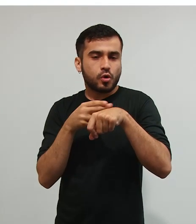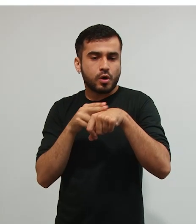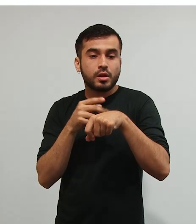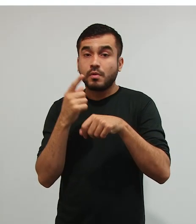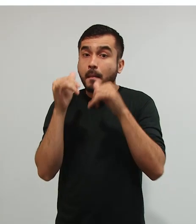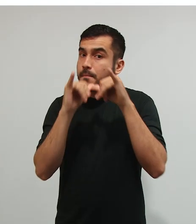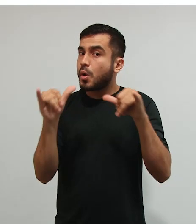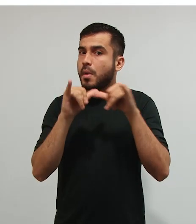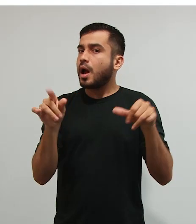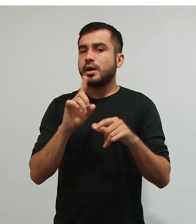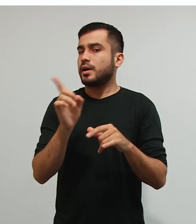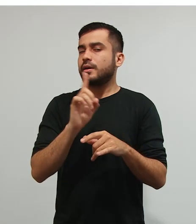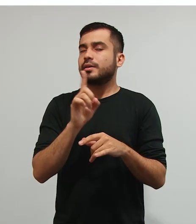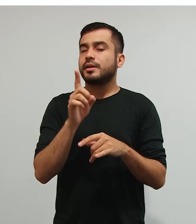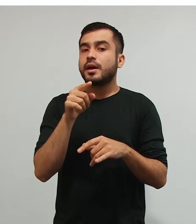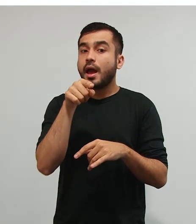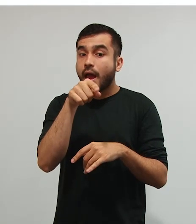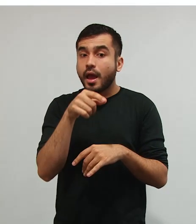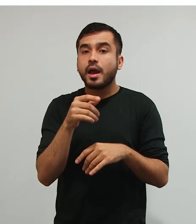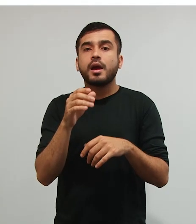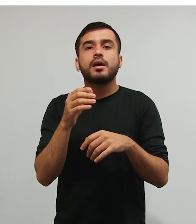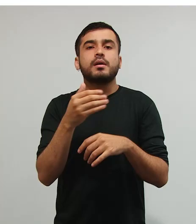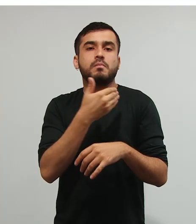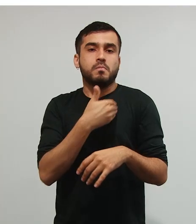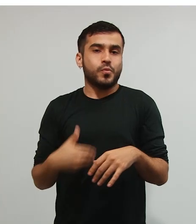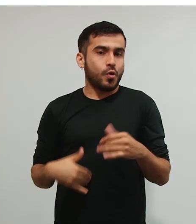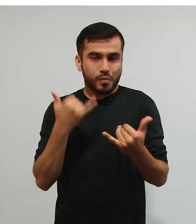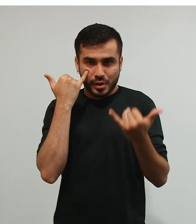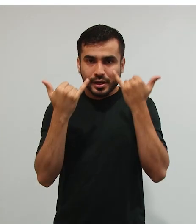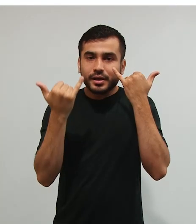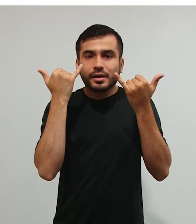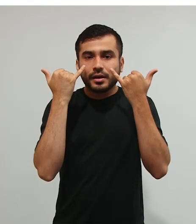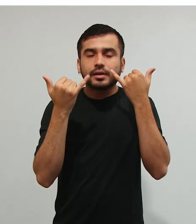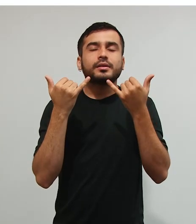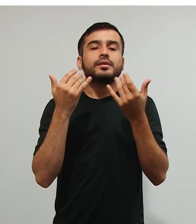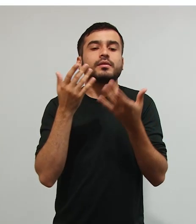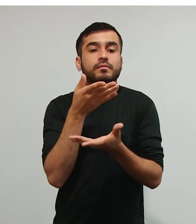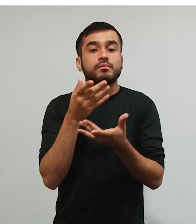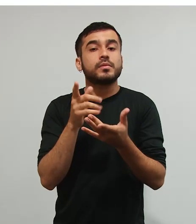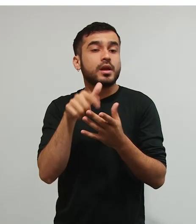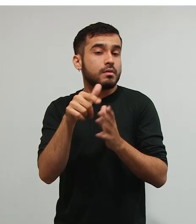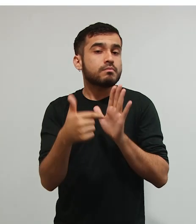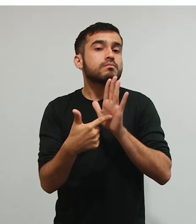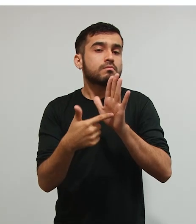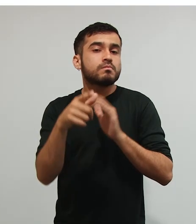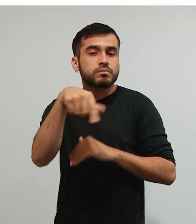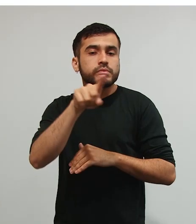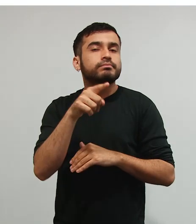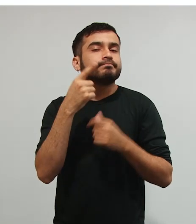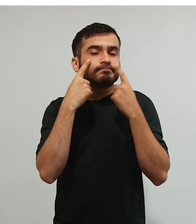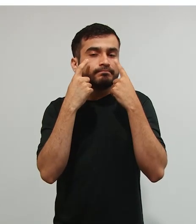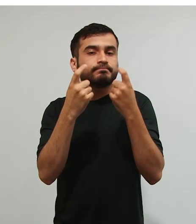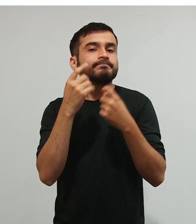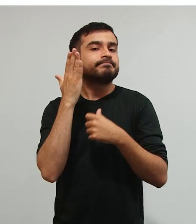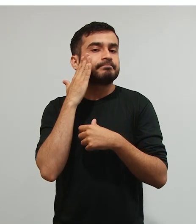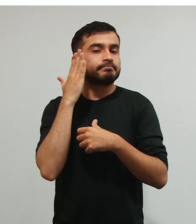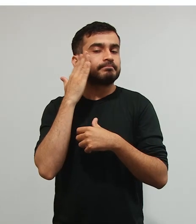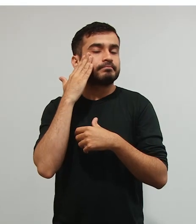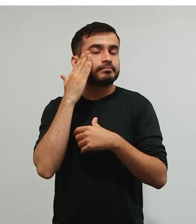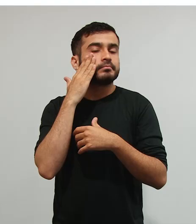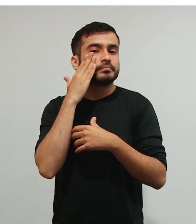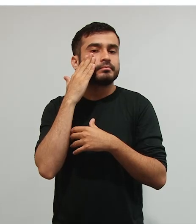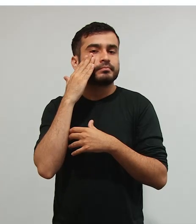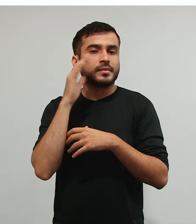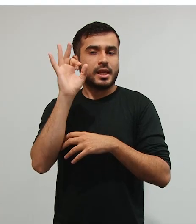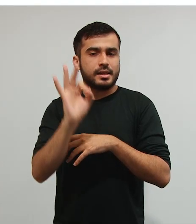fazendo propaganda para a empresa, não. Isso é público, são dados públicos que eu considero ser interessante que vocês saibam